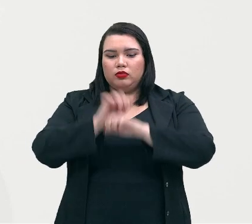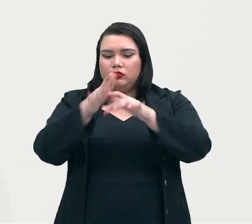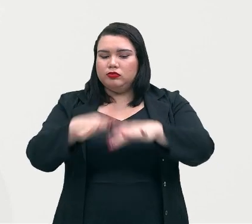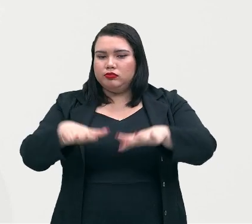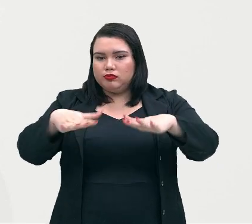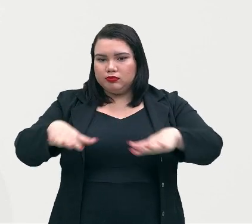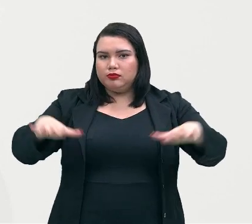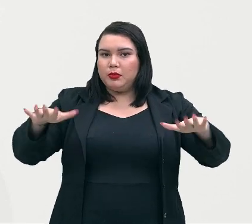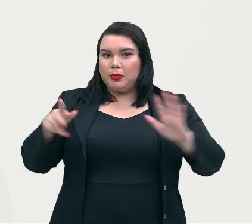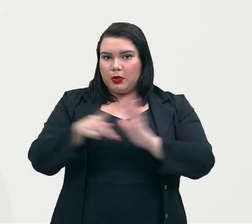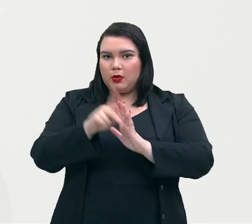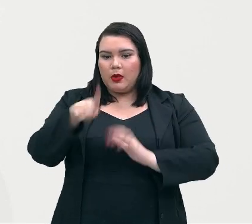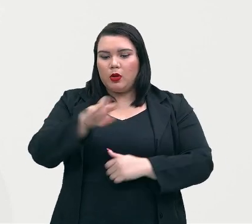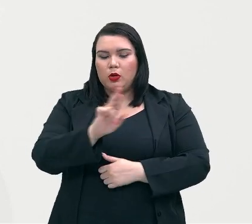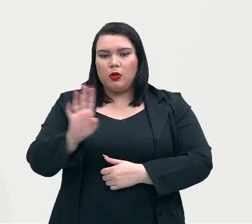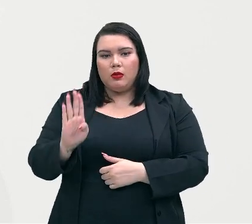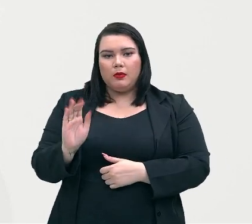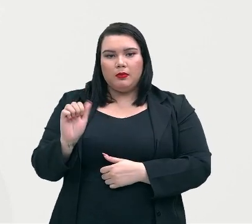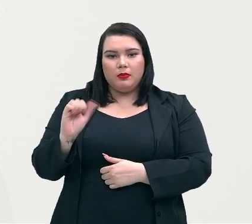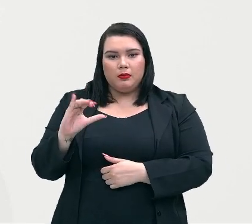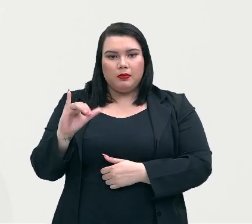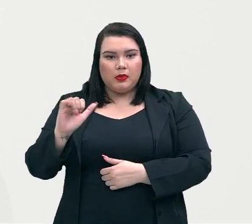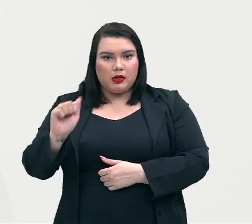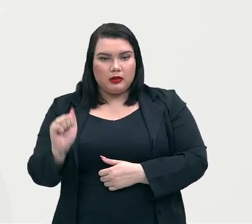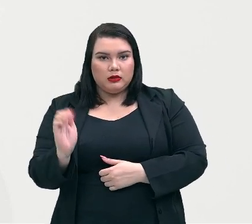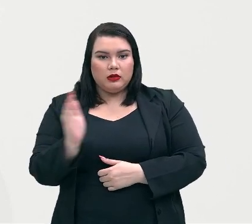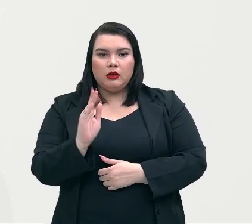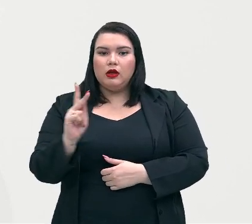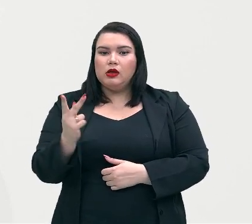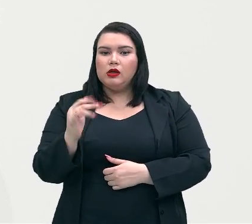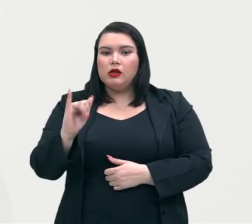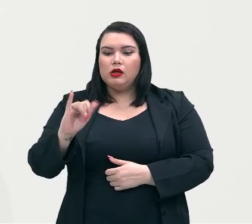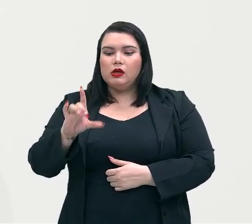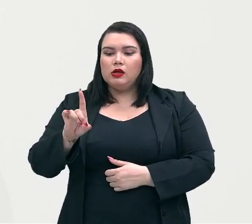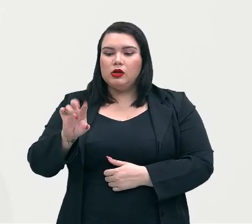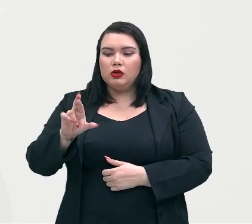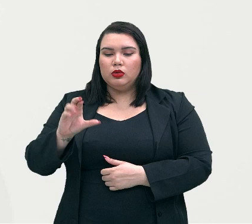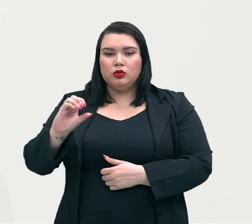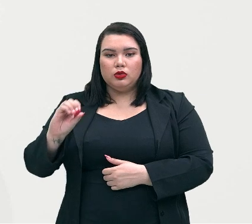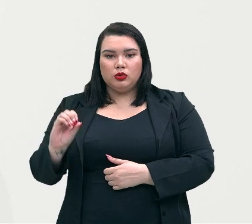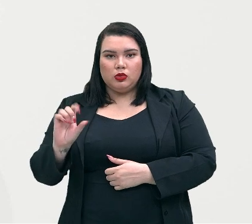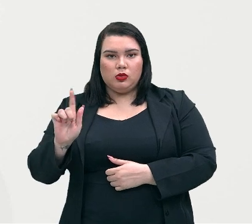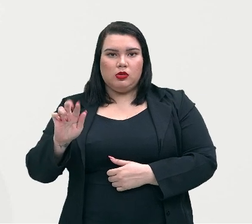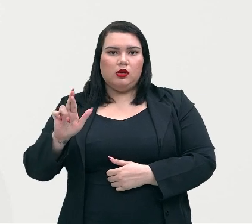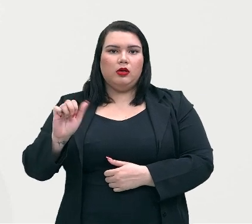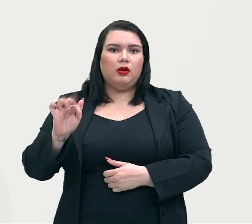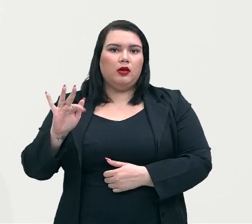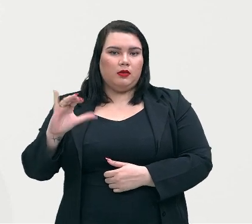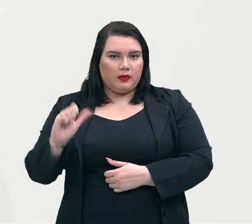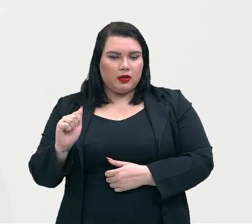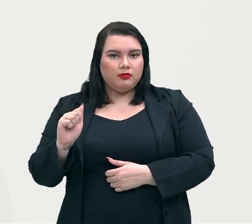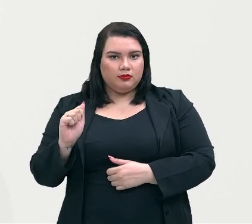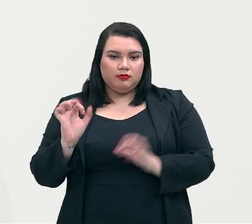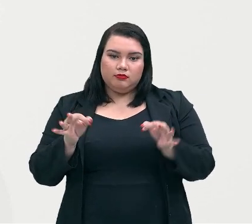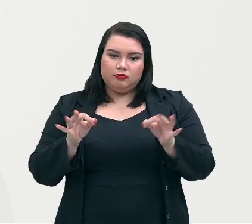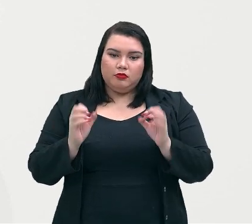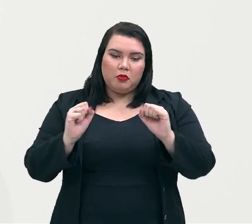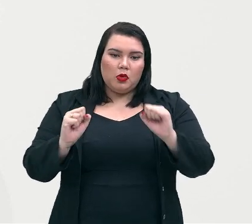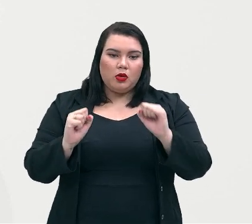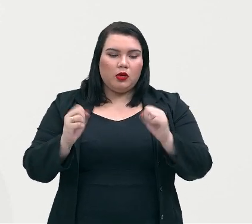bacia hidrográfica, junto com a foz, que é onde, né, o rio ele acaba desaguando. Ele pode desaguar